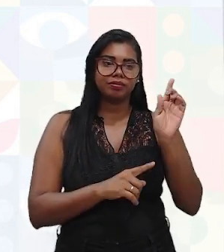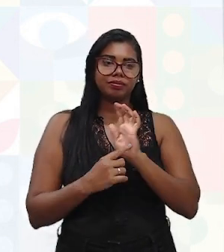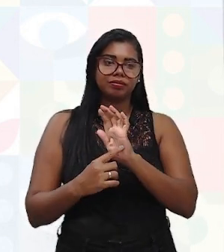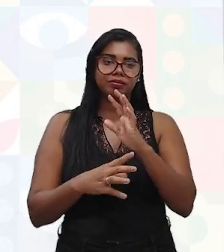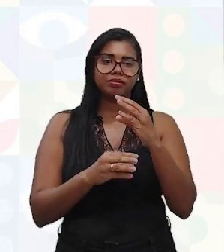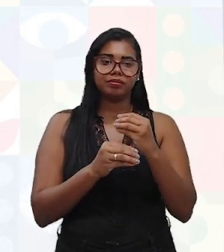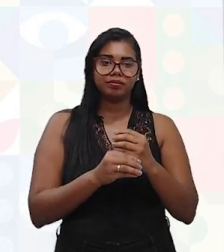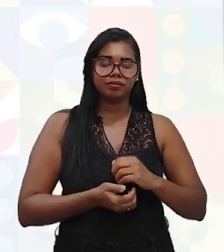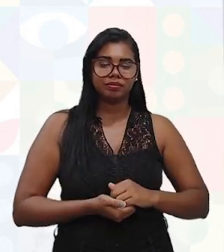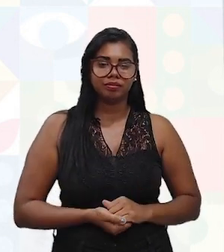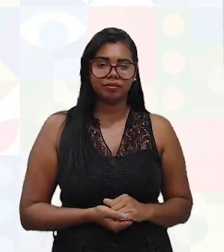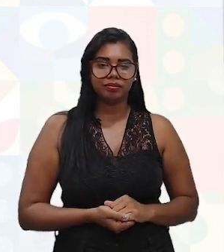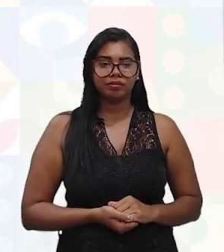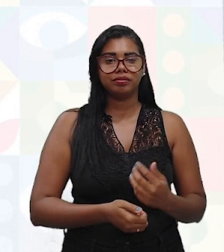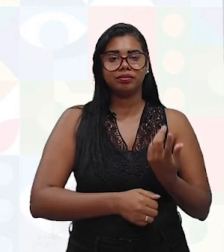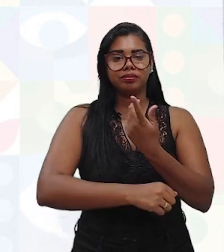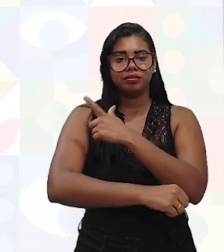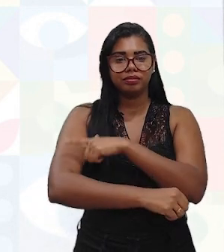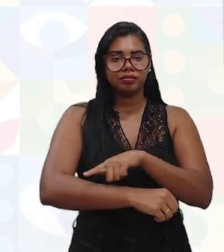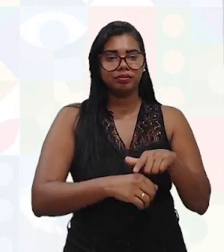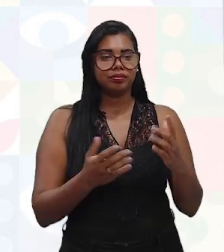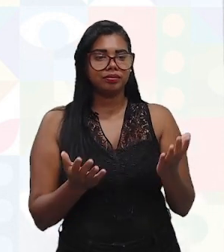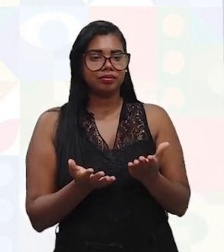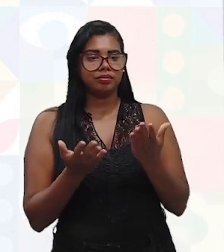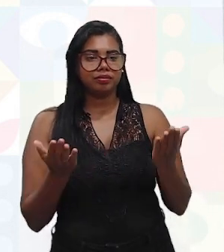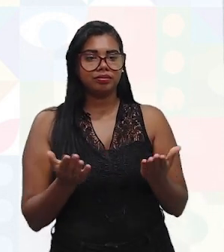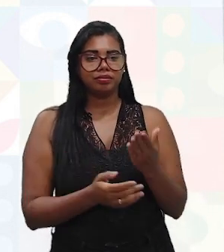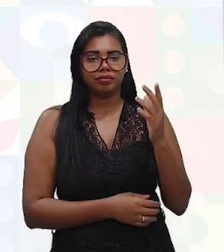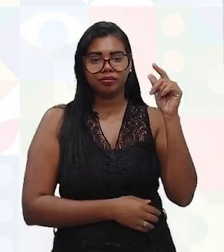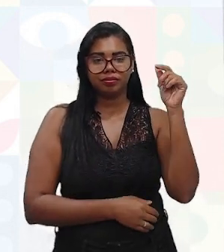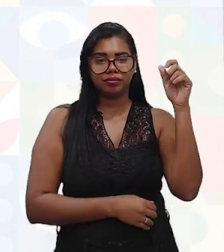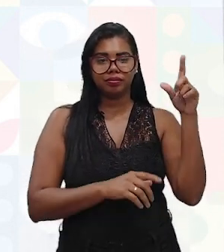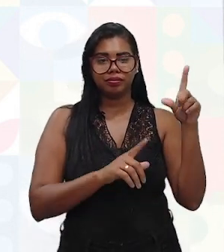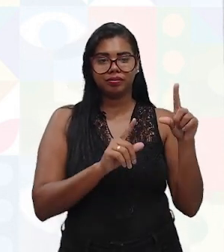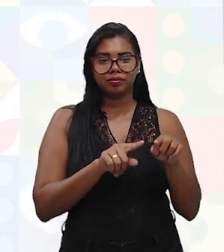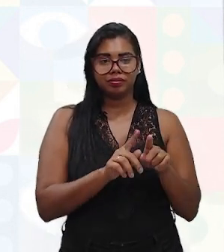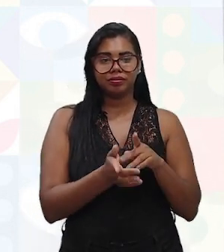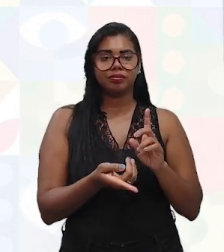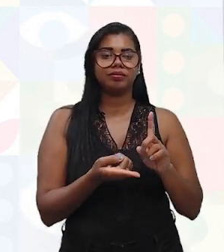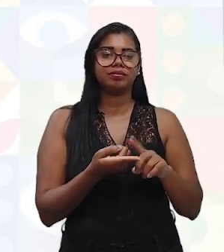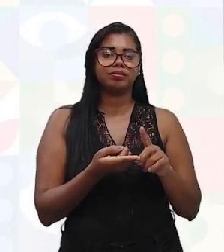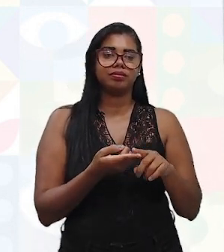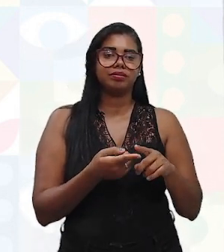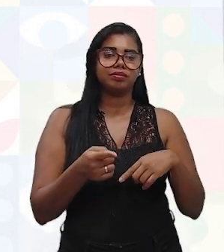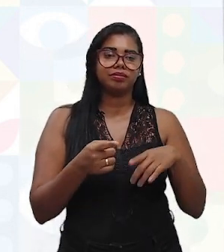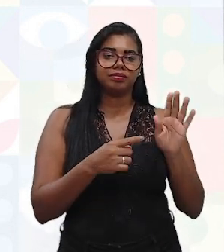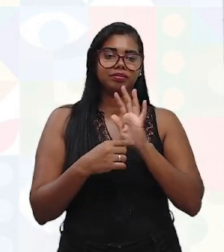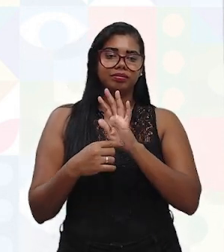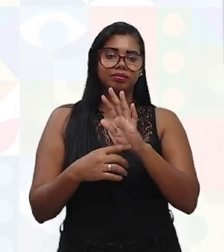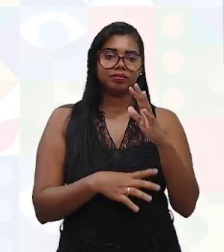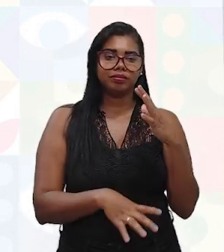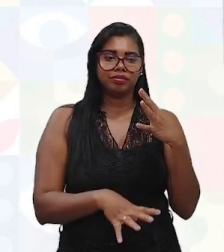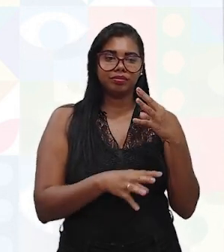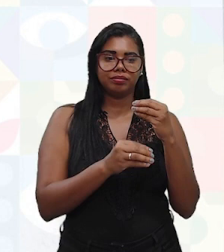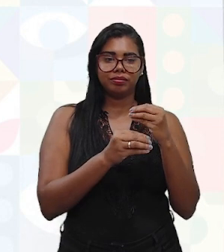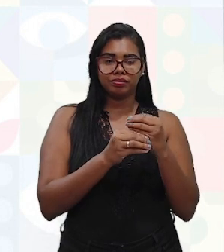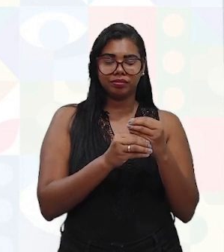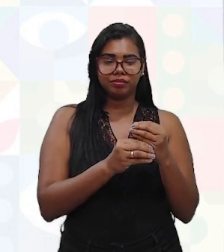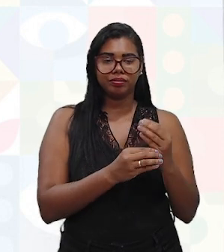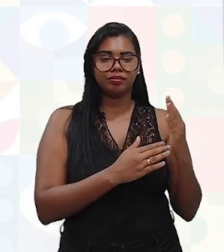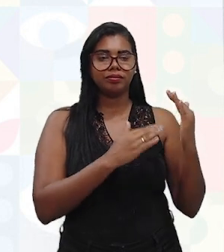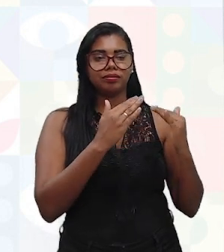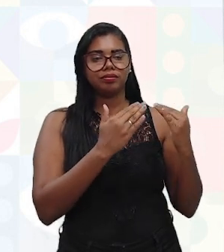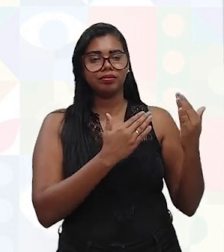estoque. Esse comportamento é motivado pelos custos reduzidos de receber produtos em cargas completas em comparação